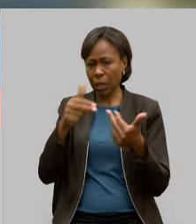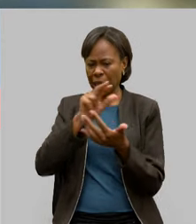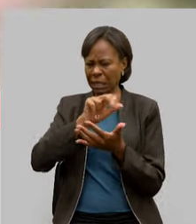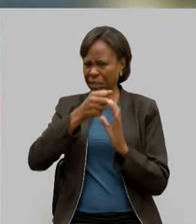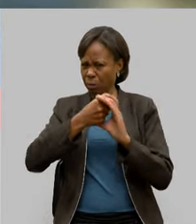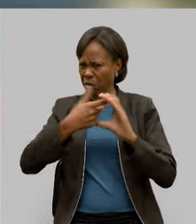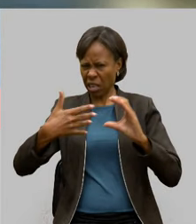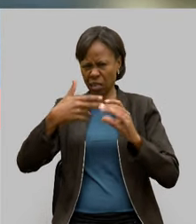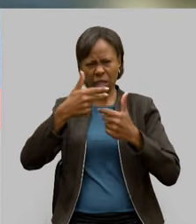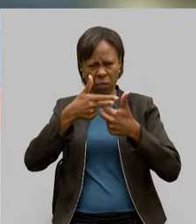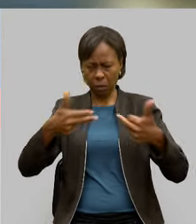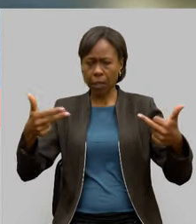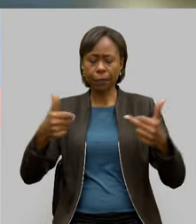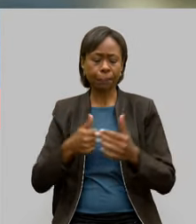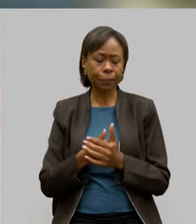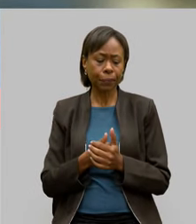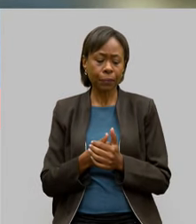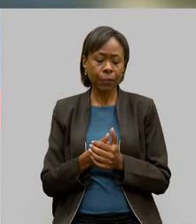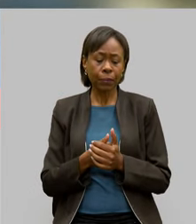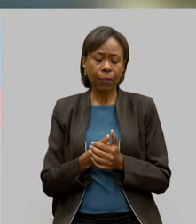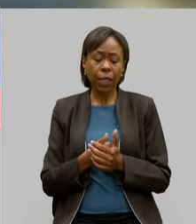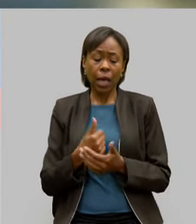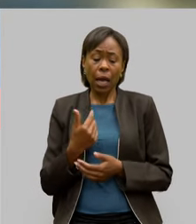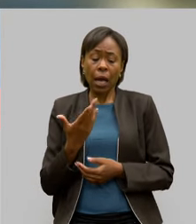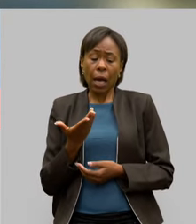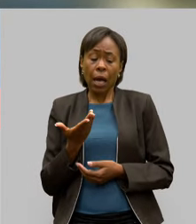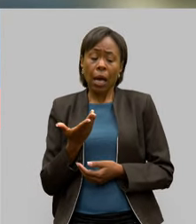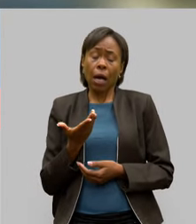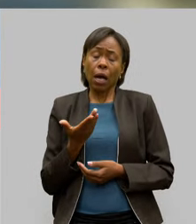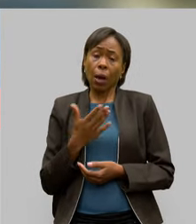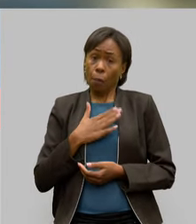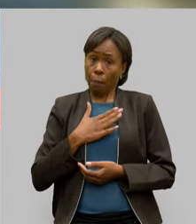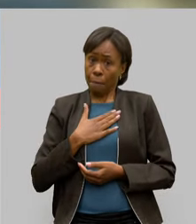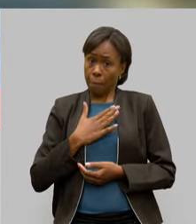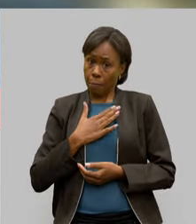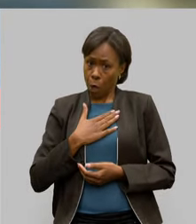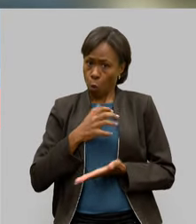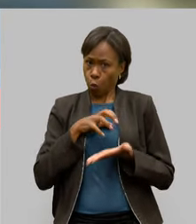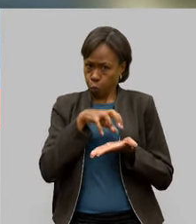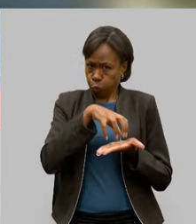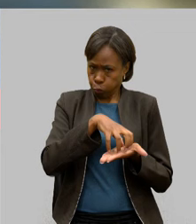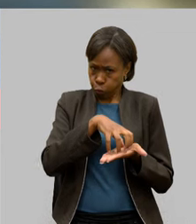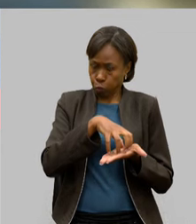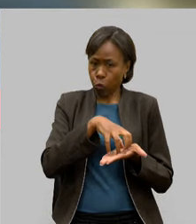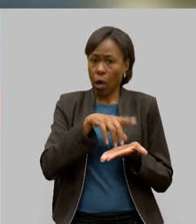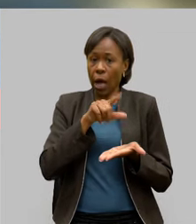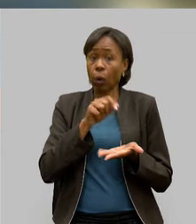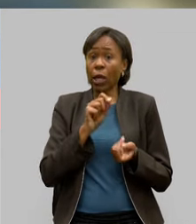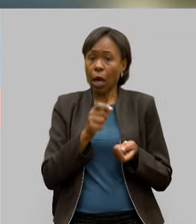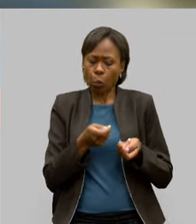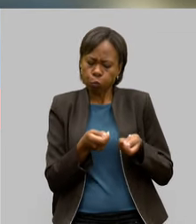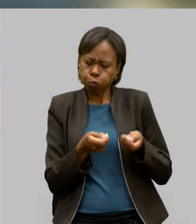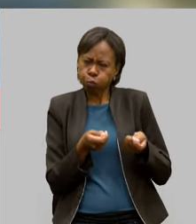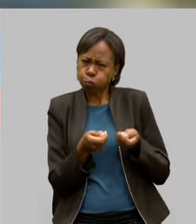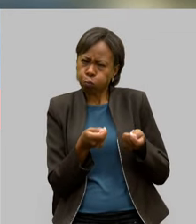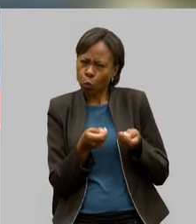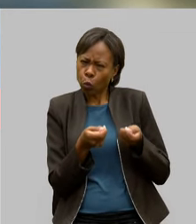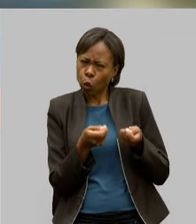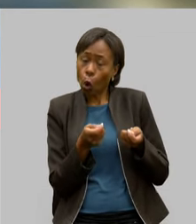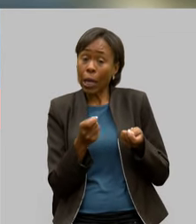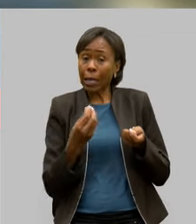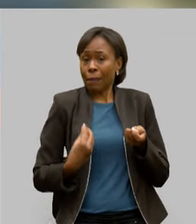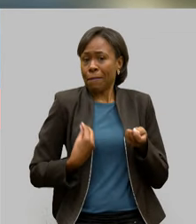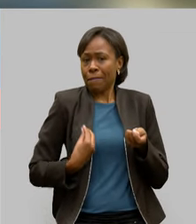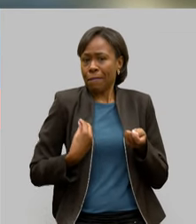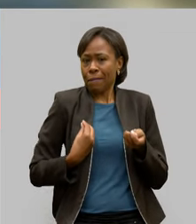de outros docentes aqui né do nosso departamento nós trabalhamos com controle biológico de insetos então nós